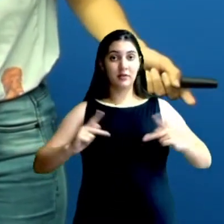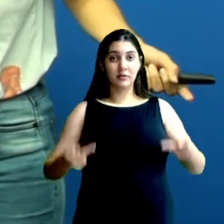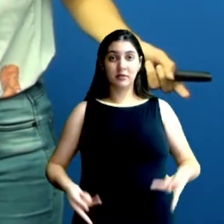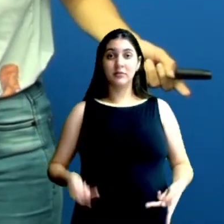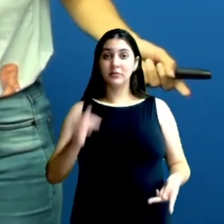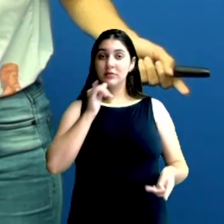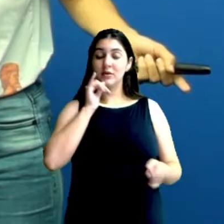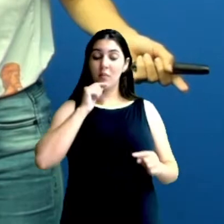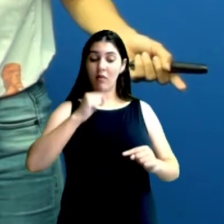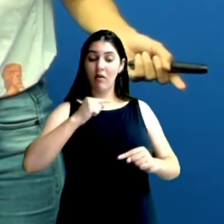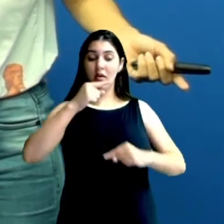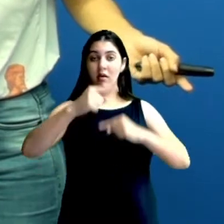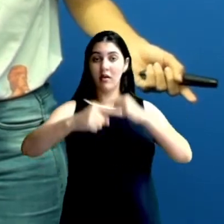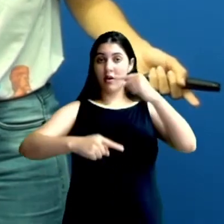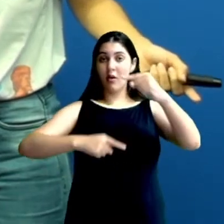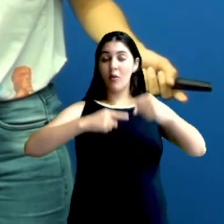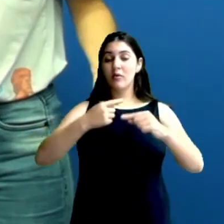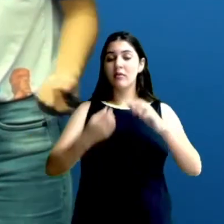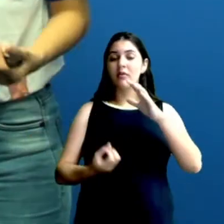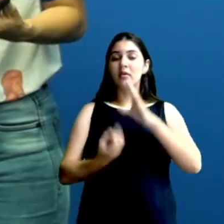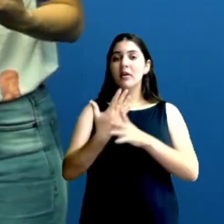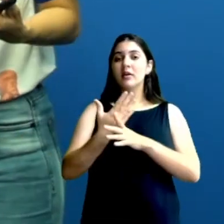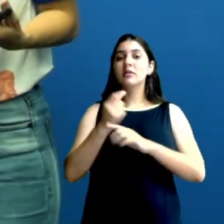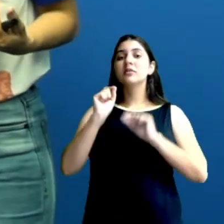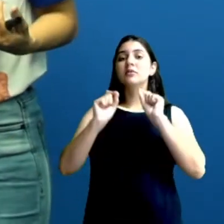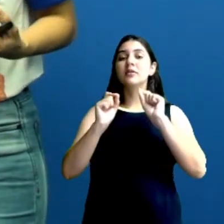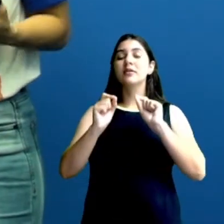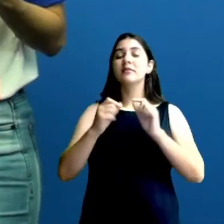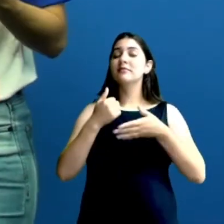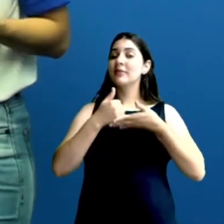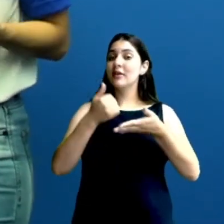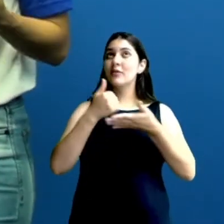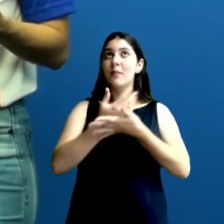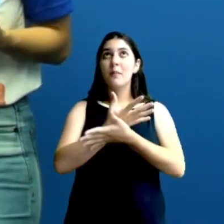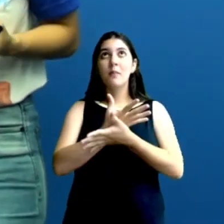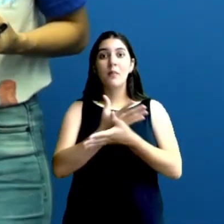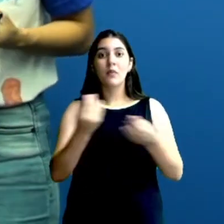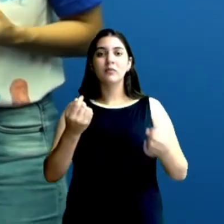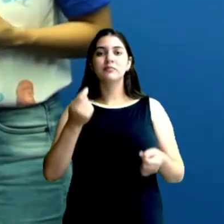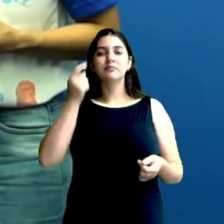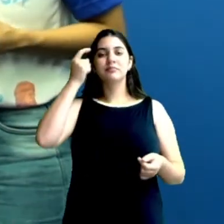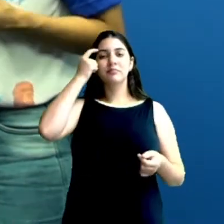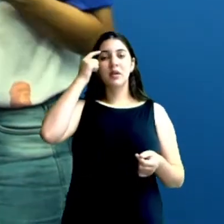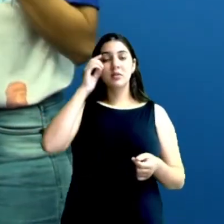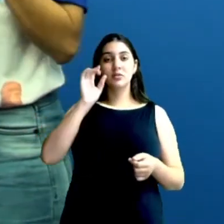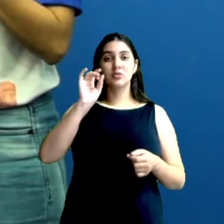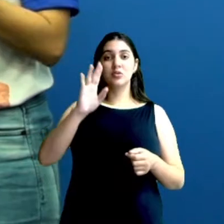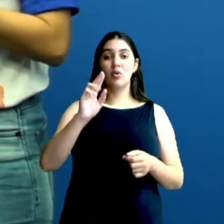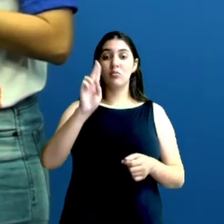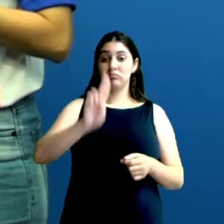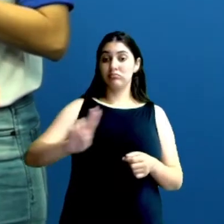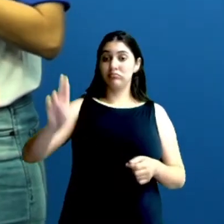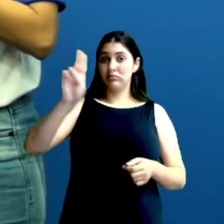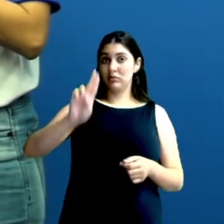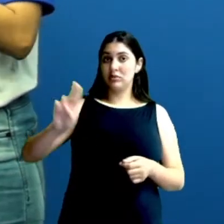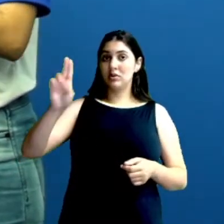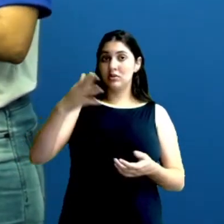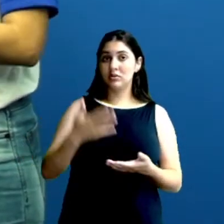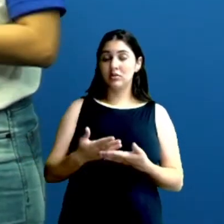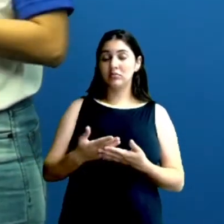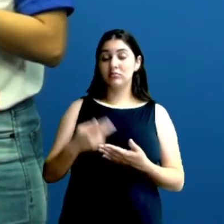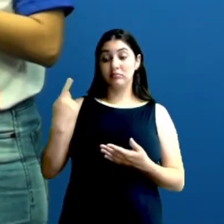roda, ela é uma invenção que vai ajudar em muito. Imaginem só como a utilização